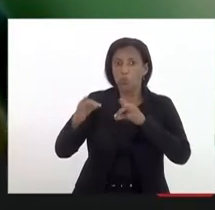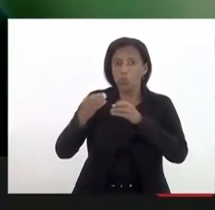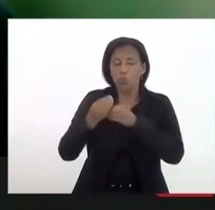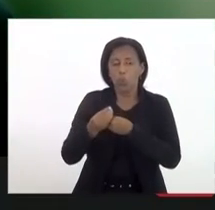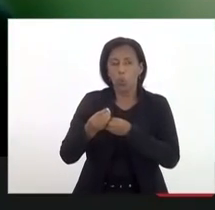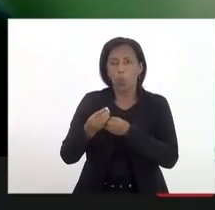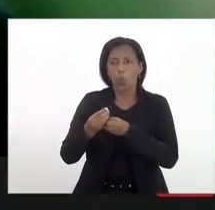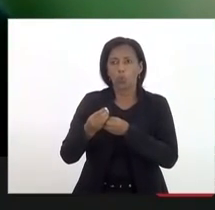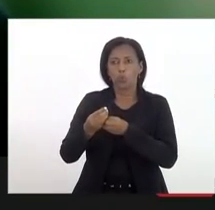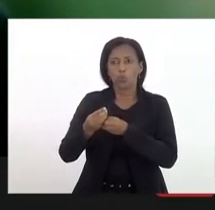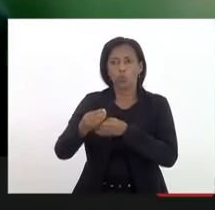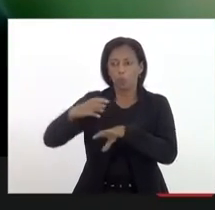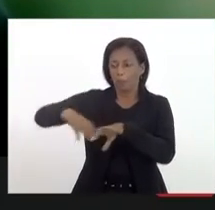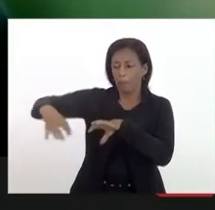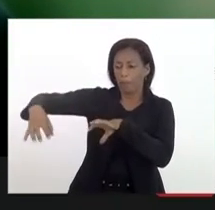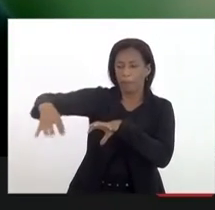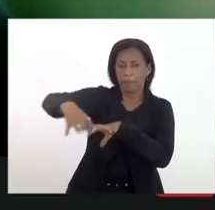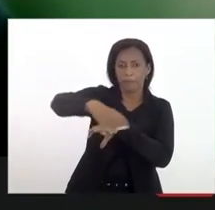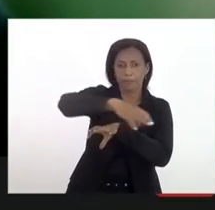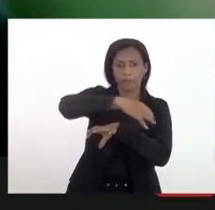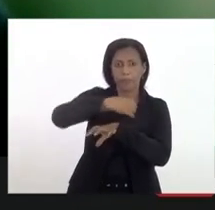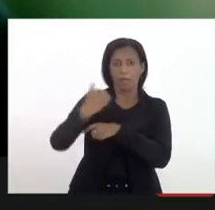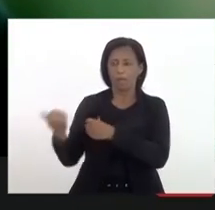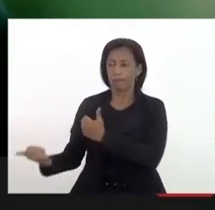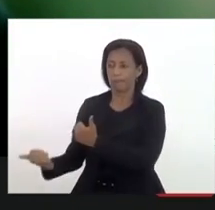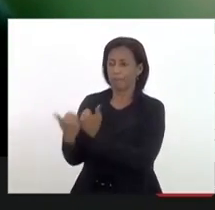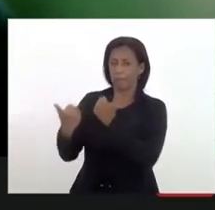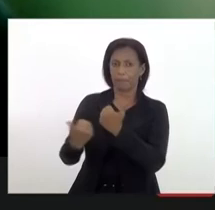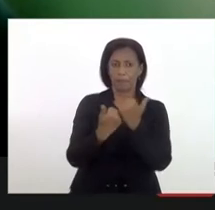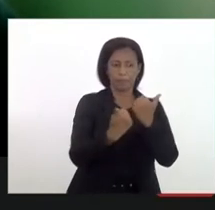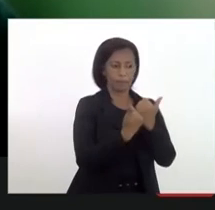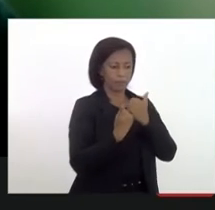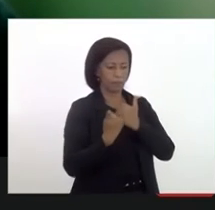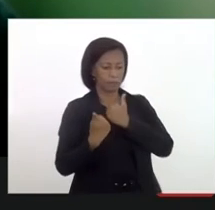benefícios colaterais que vão vir, que é beneficiar a Baixada,